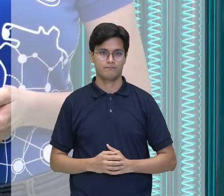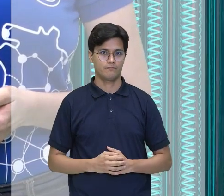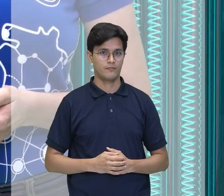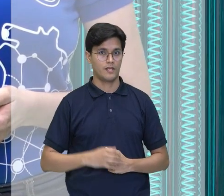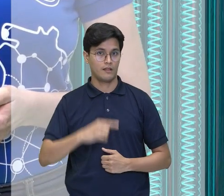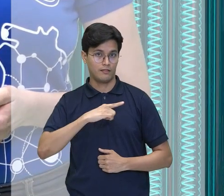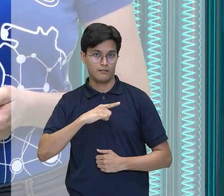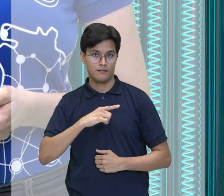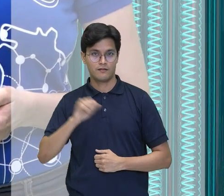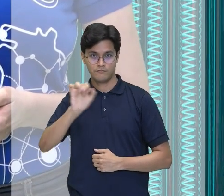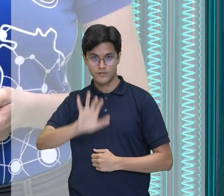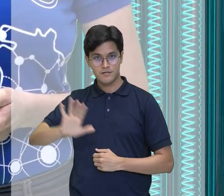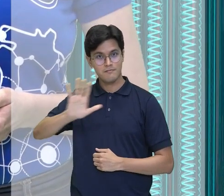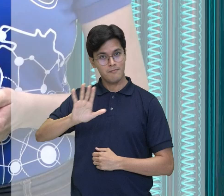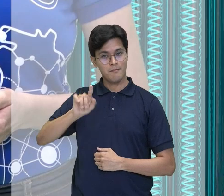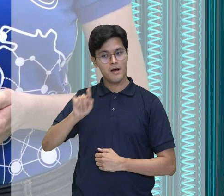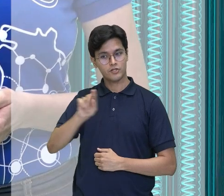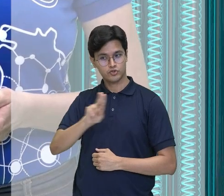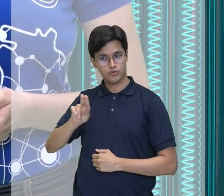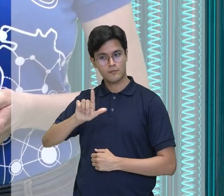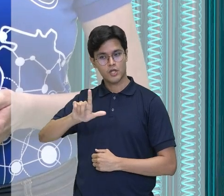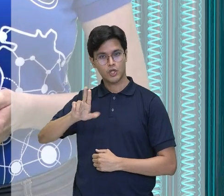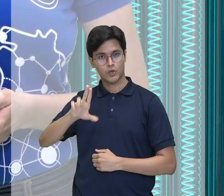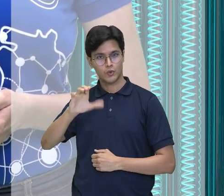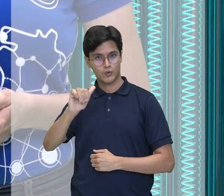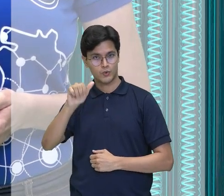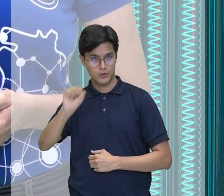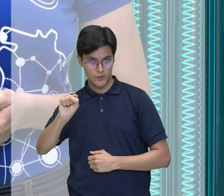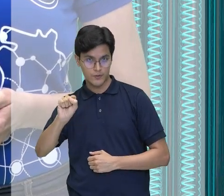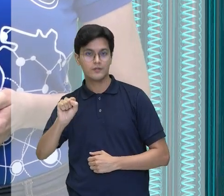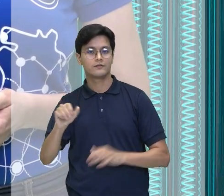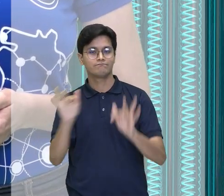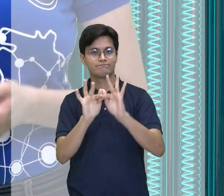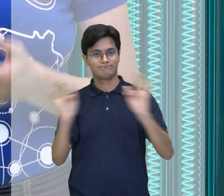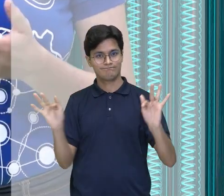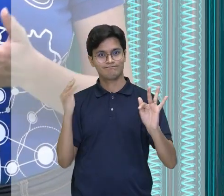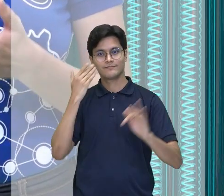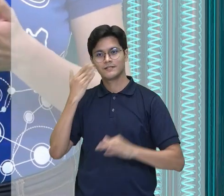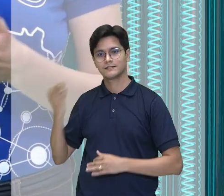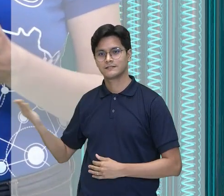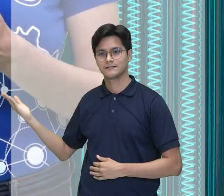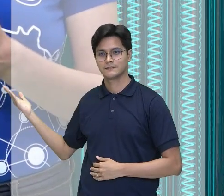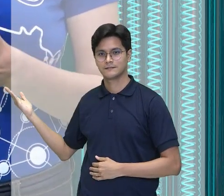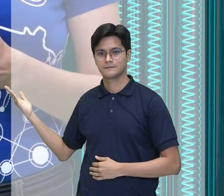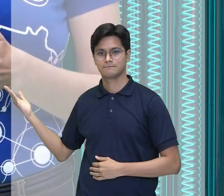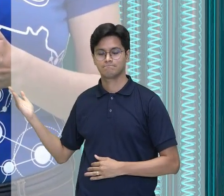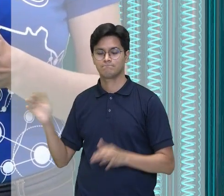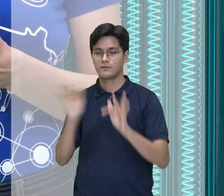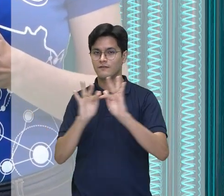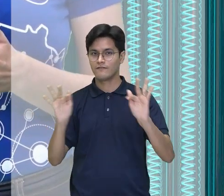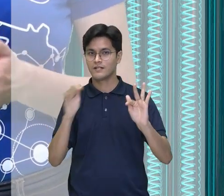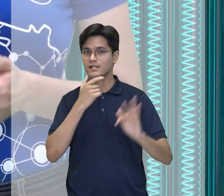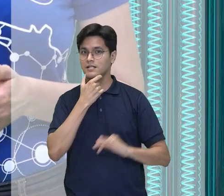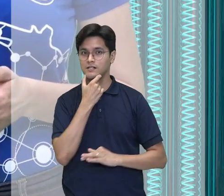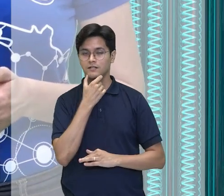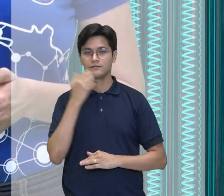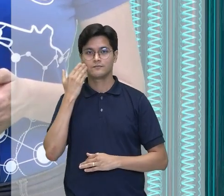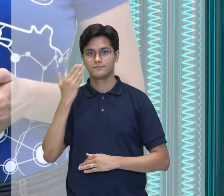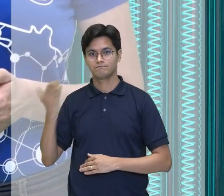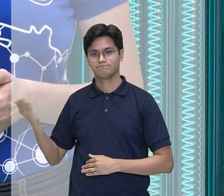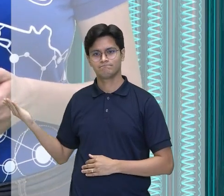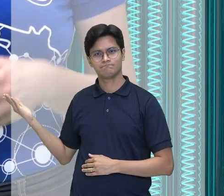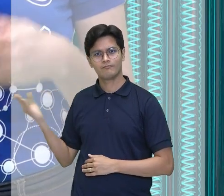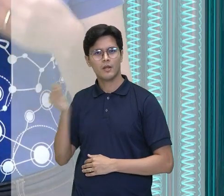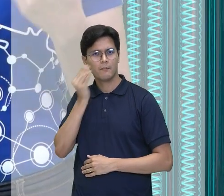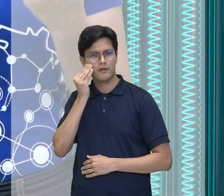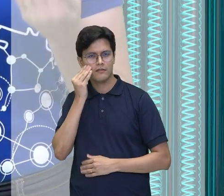do Lucas e a frase a respeito dele, né? That is Lucas. That is Lucas. Observe